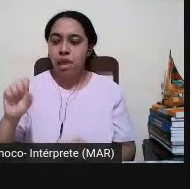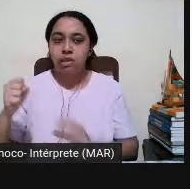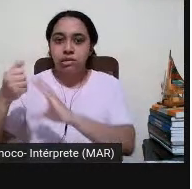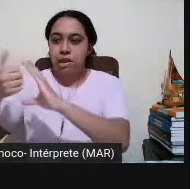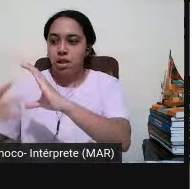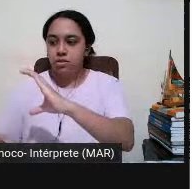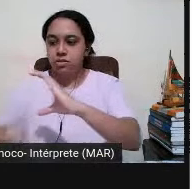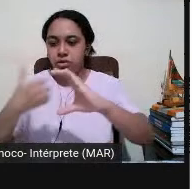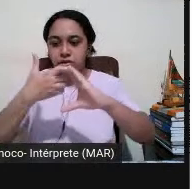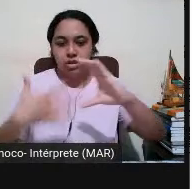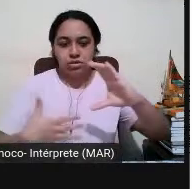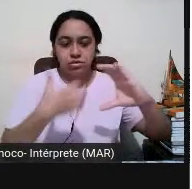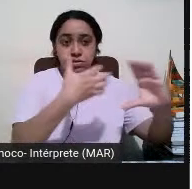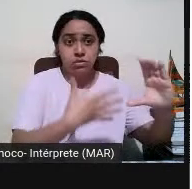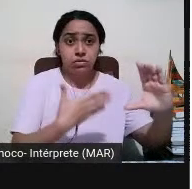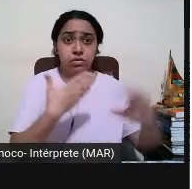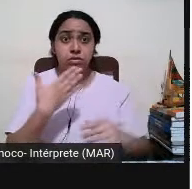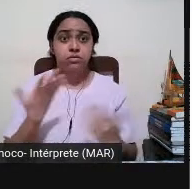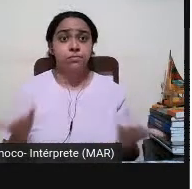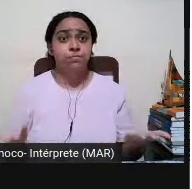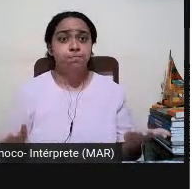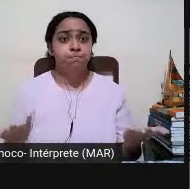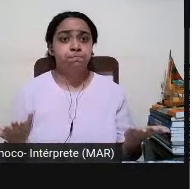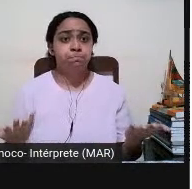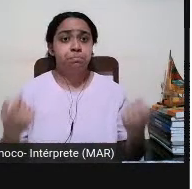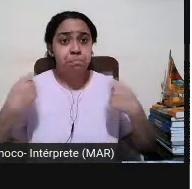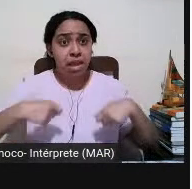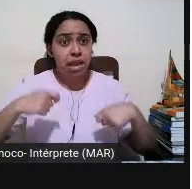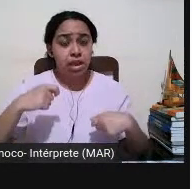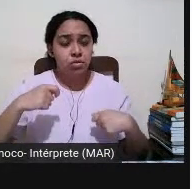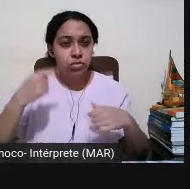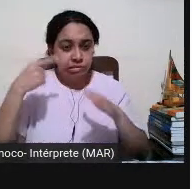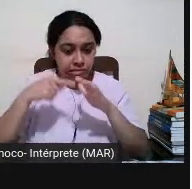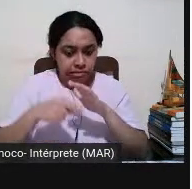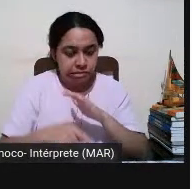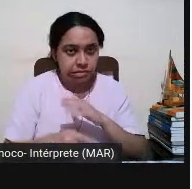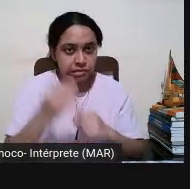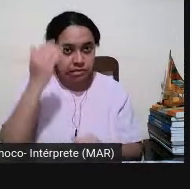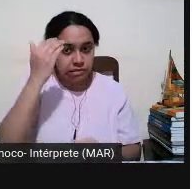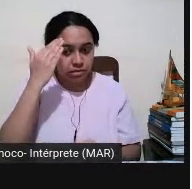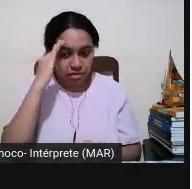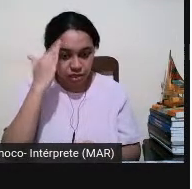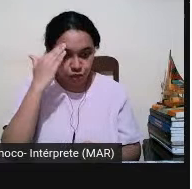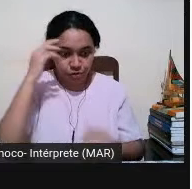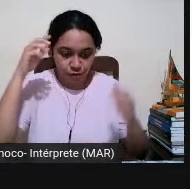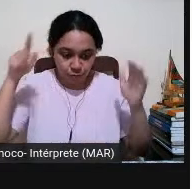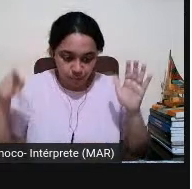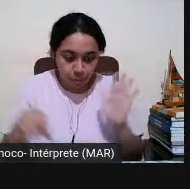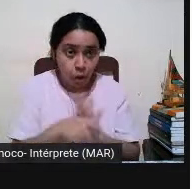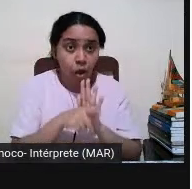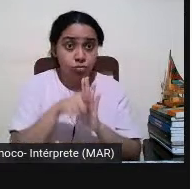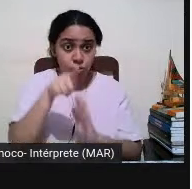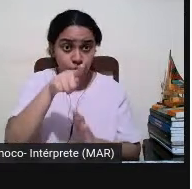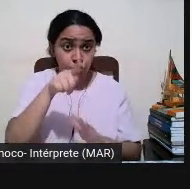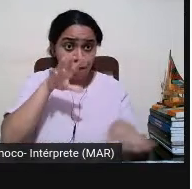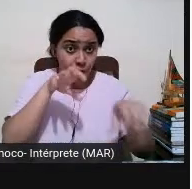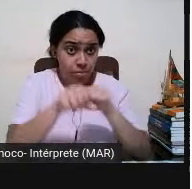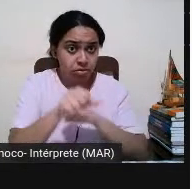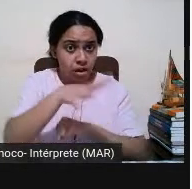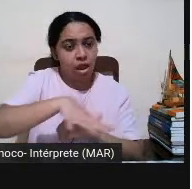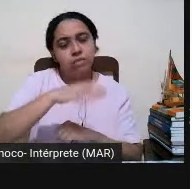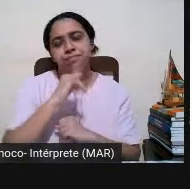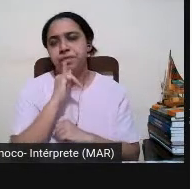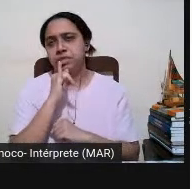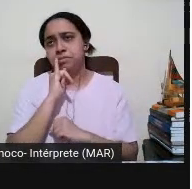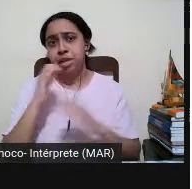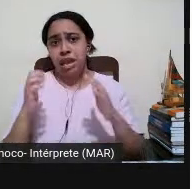ela vai pedir de você uma expertise muito voltada para sua área de atuação então sim lógico uma empresa de geração de